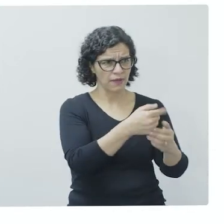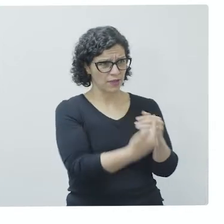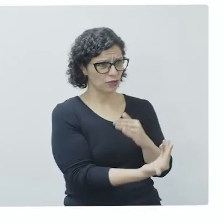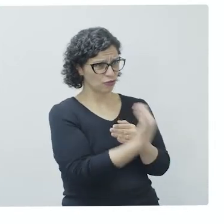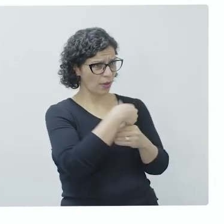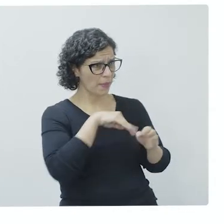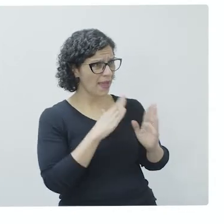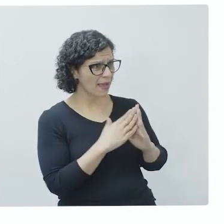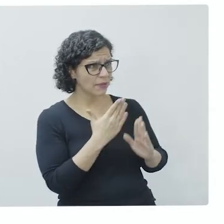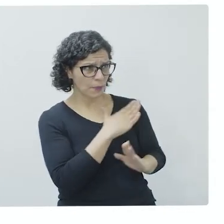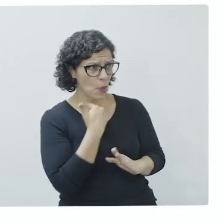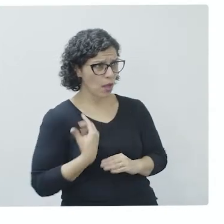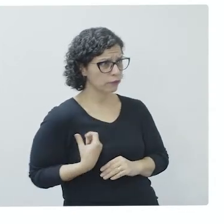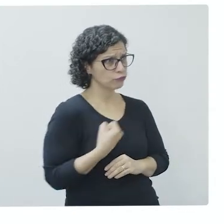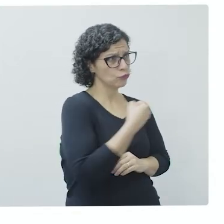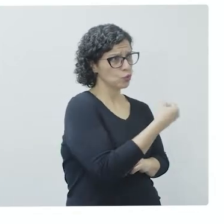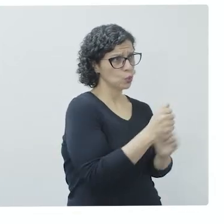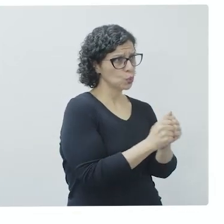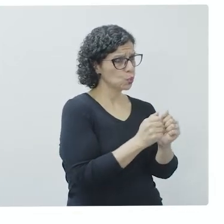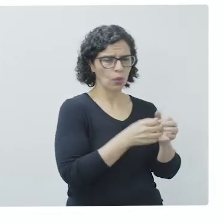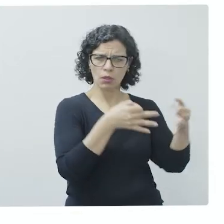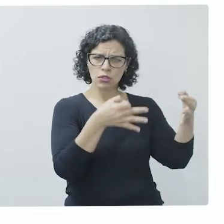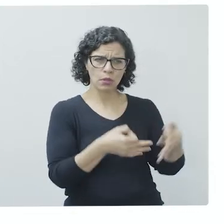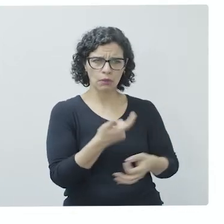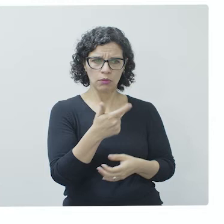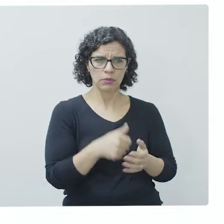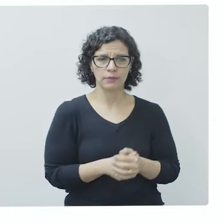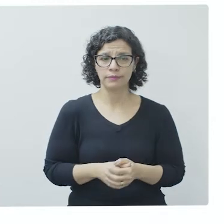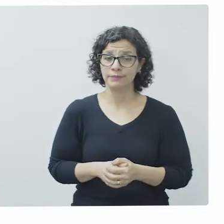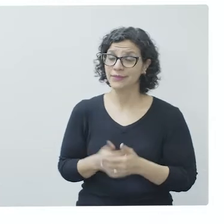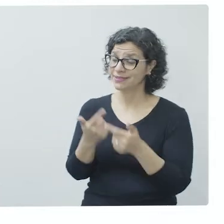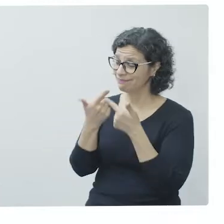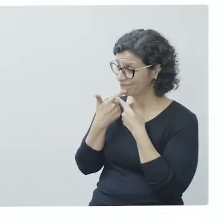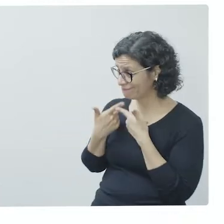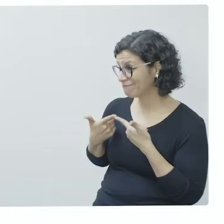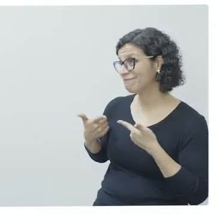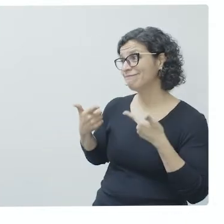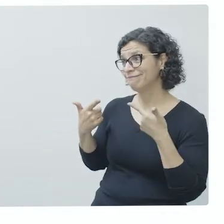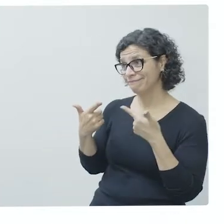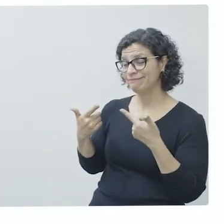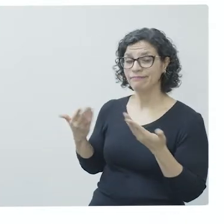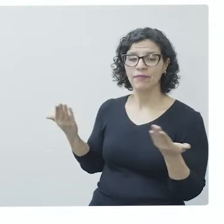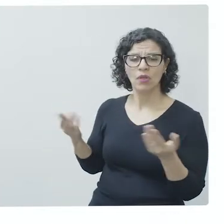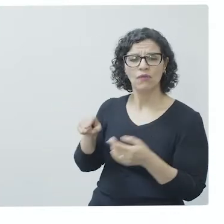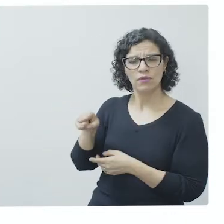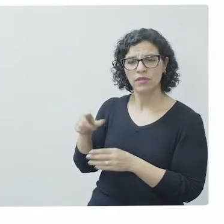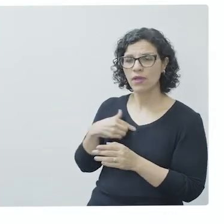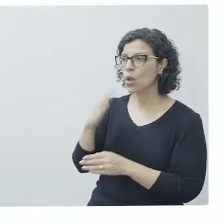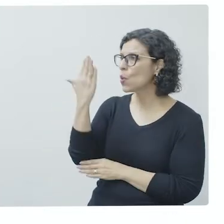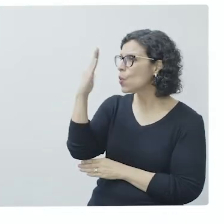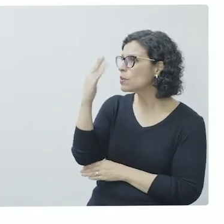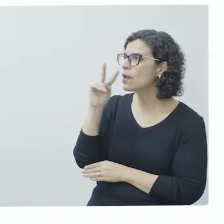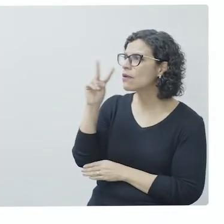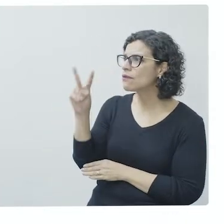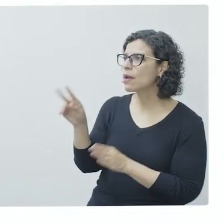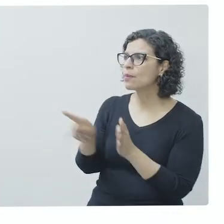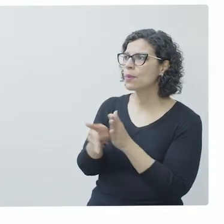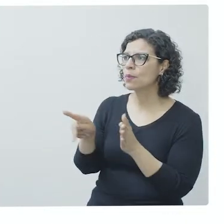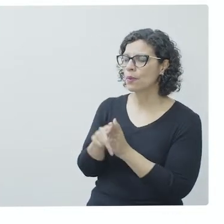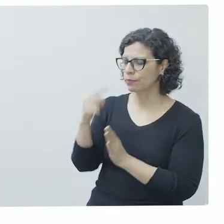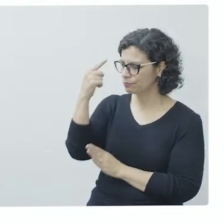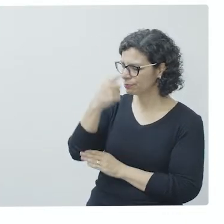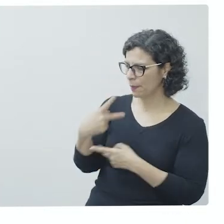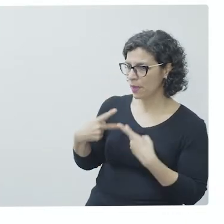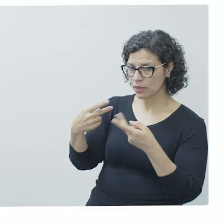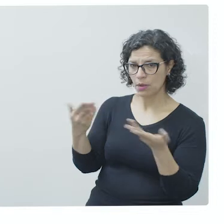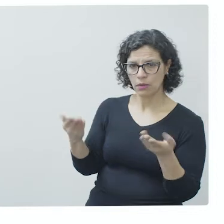Você aparece para me levar. Isso não é justo. A morte sorriu. Vá até o espelho e olhe para si